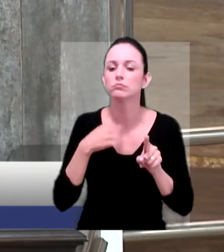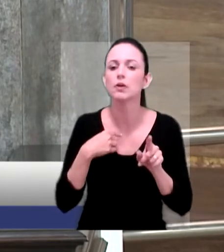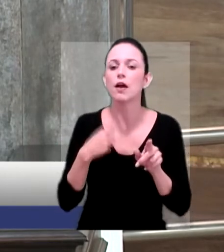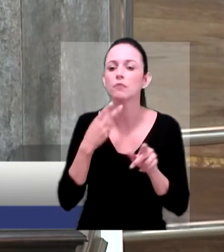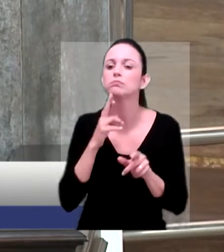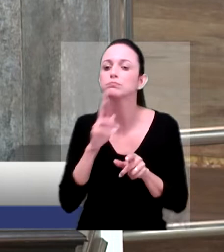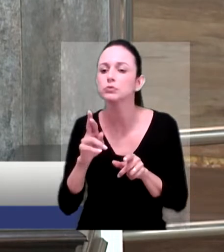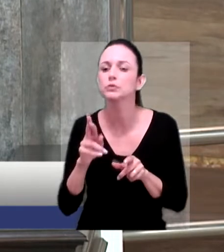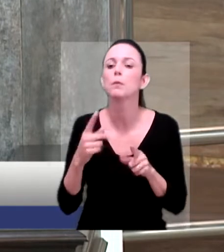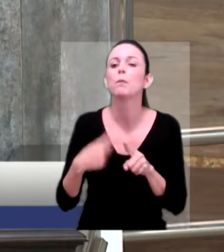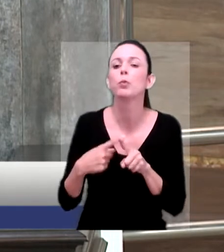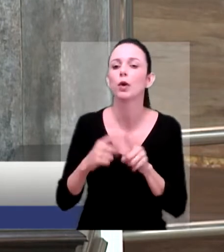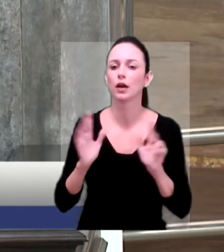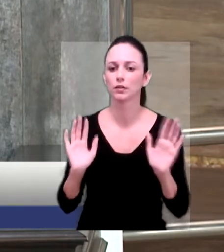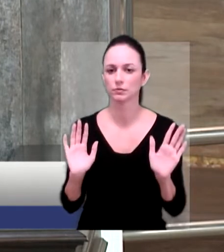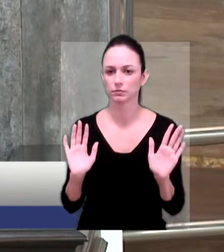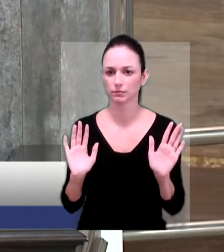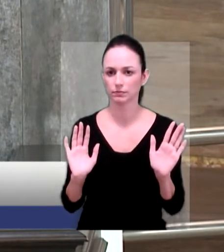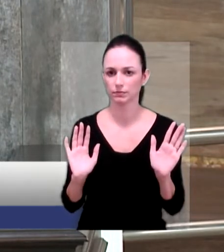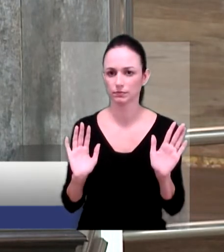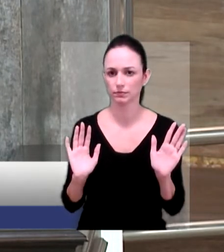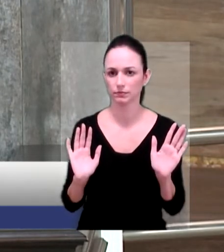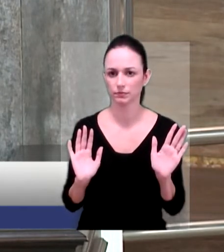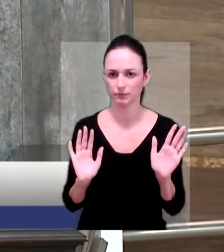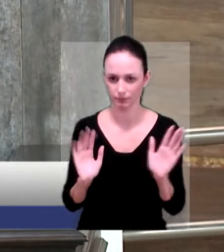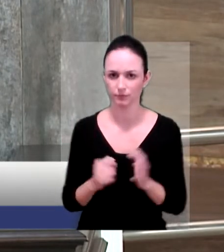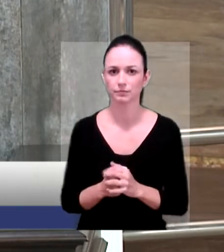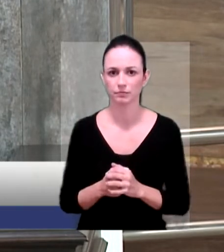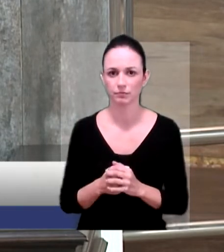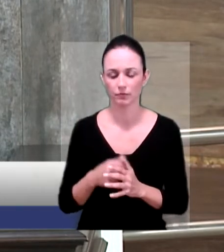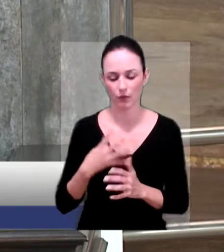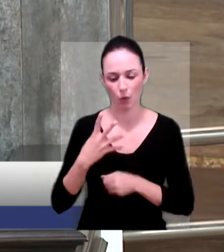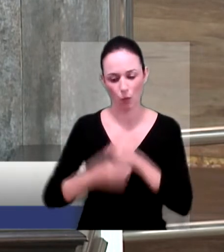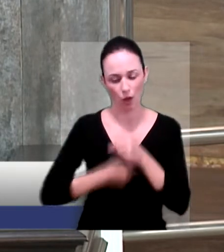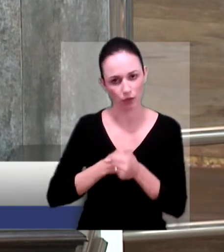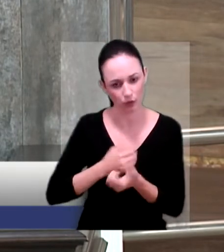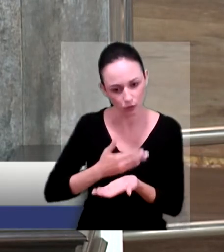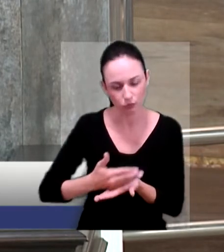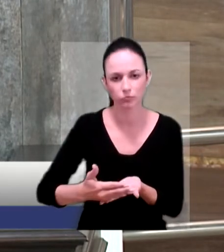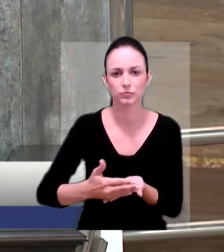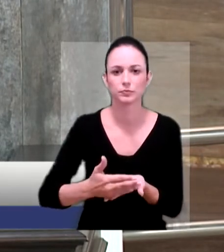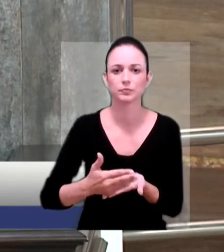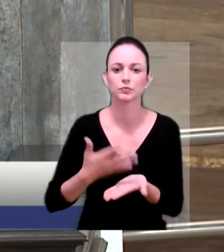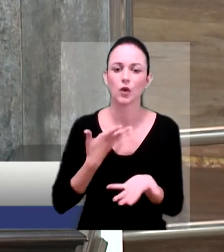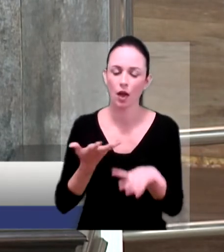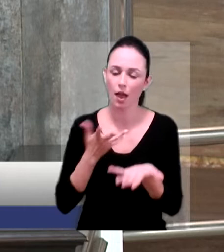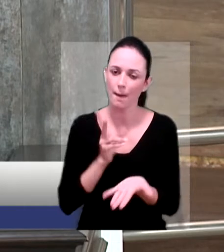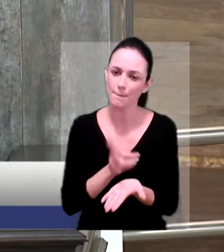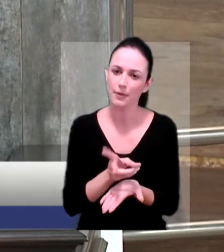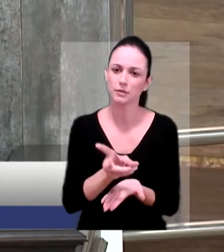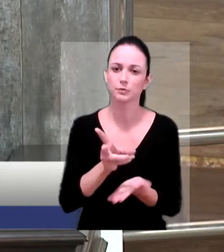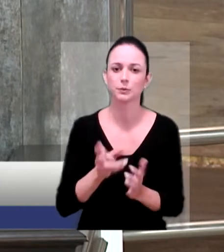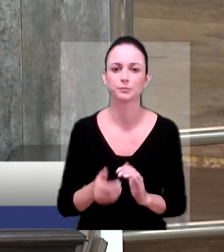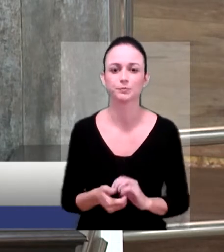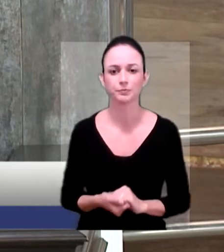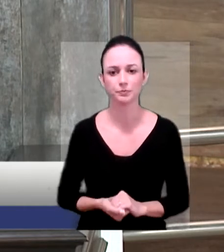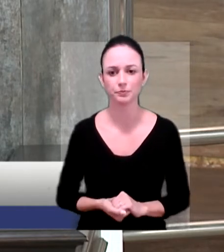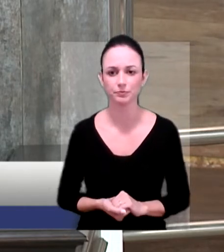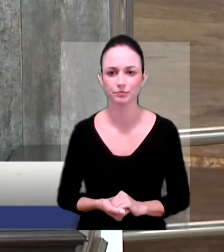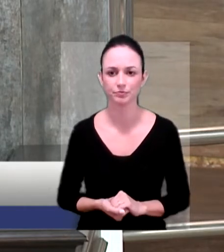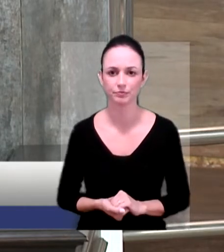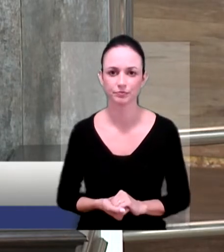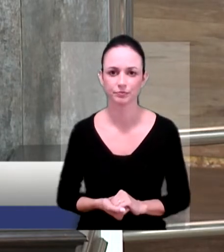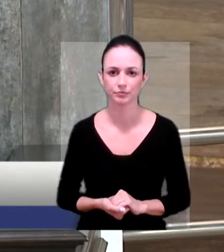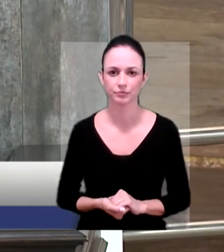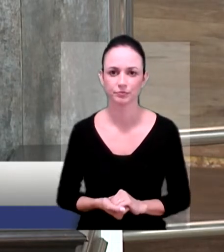que quero manter esses próximos 4 anos aí nessa casa. Eu gostaria de agradecer,